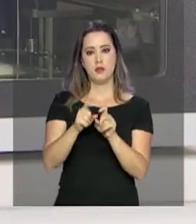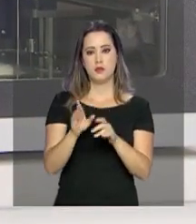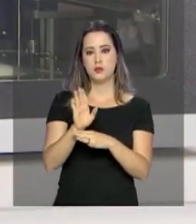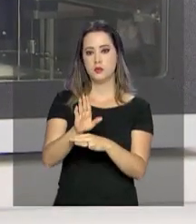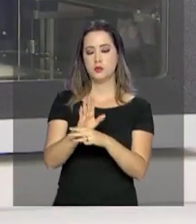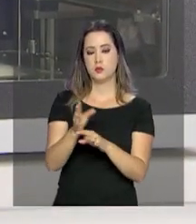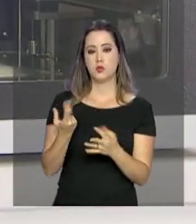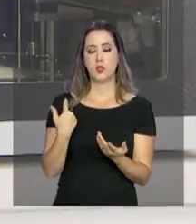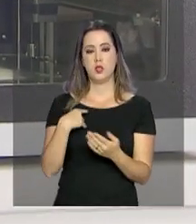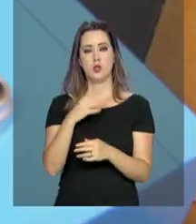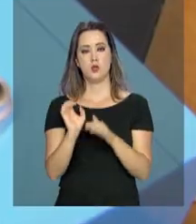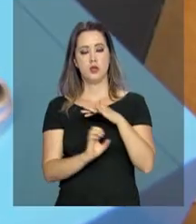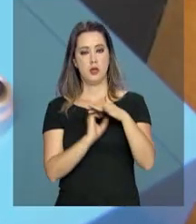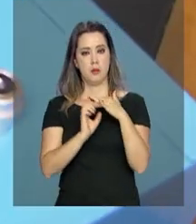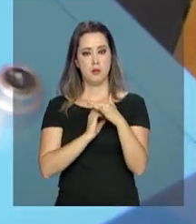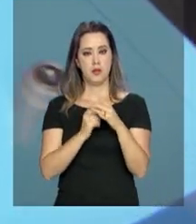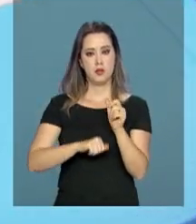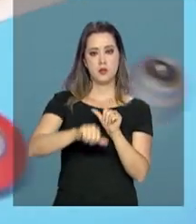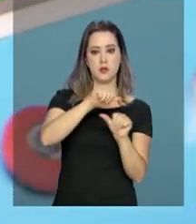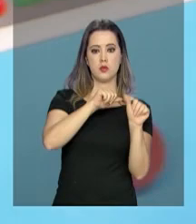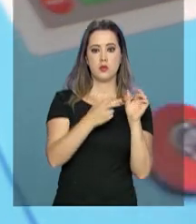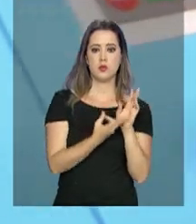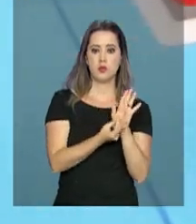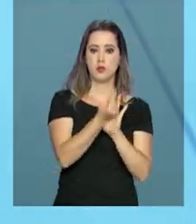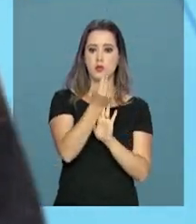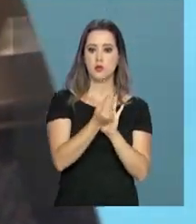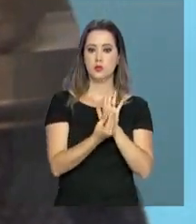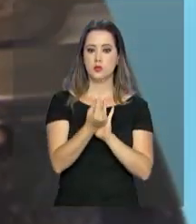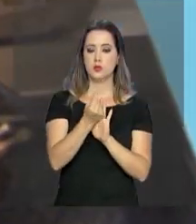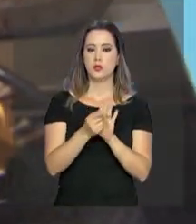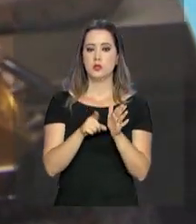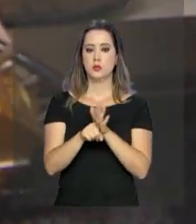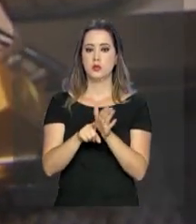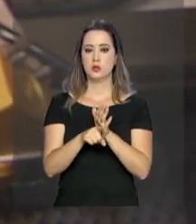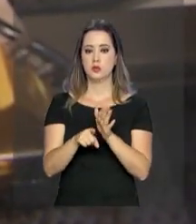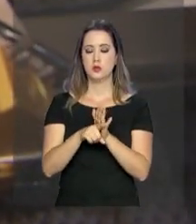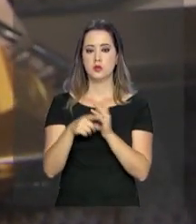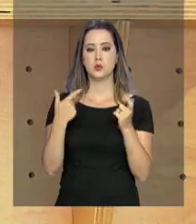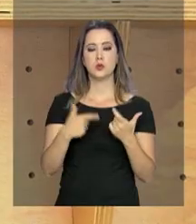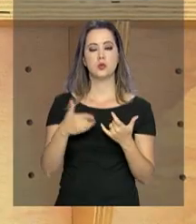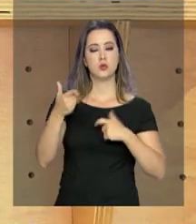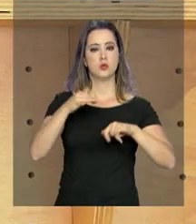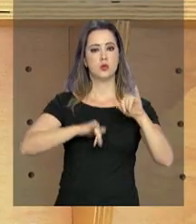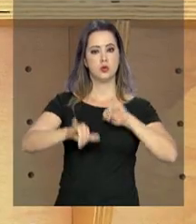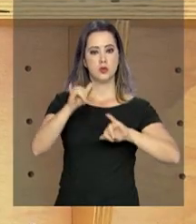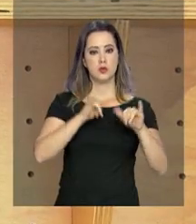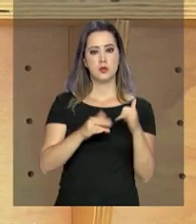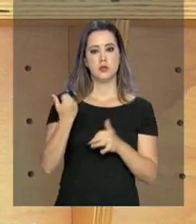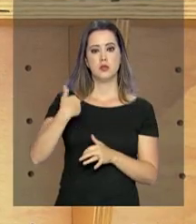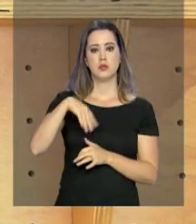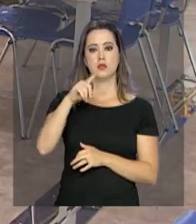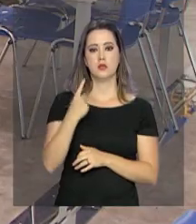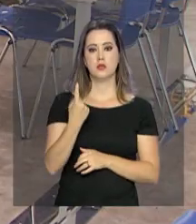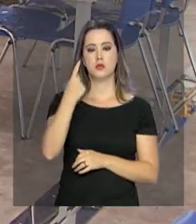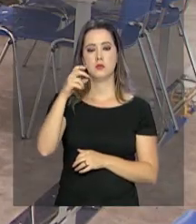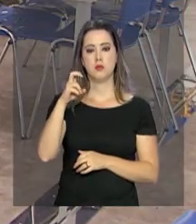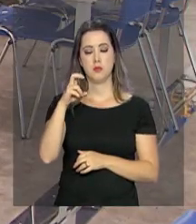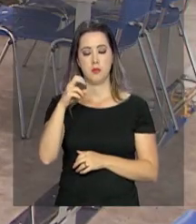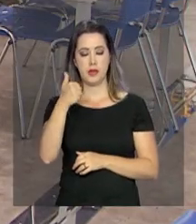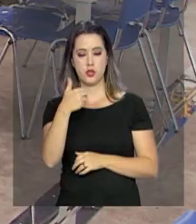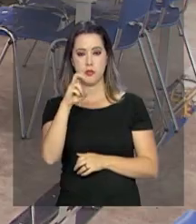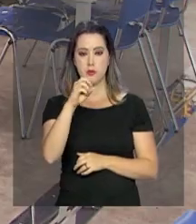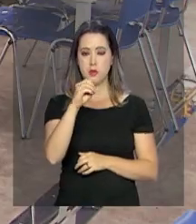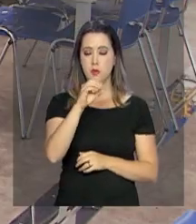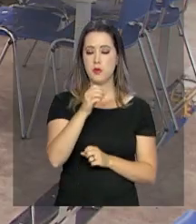brasileiras em troca de investimentos em pesquisa o laboratório móvel já atendeu mais de mil e 500 alunos